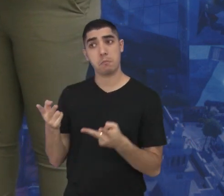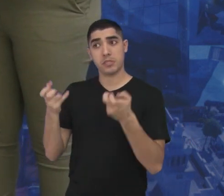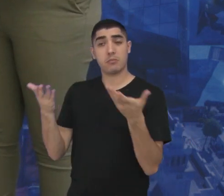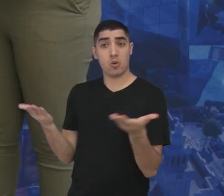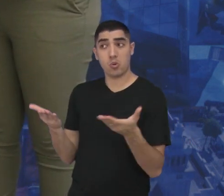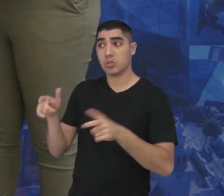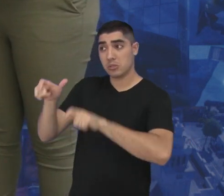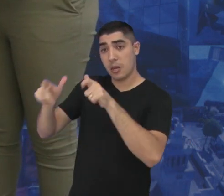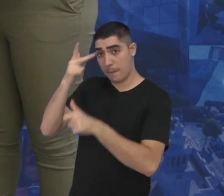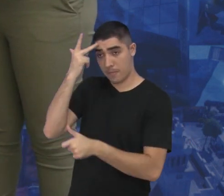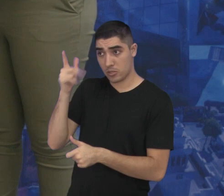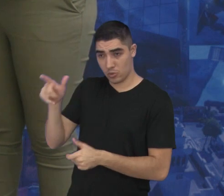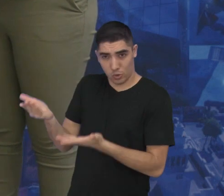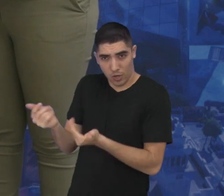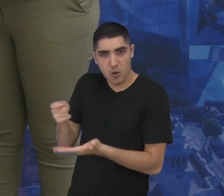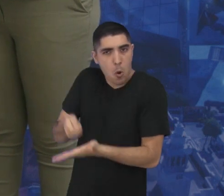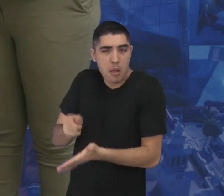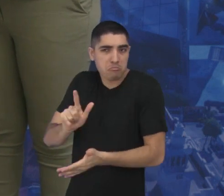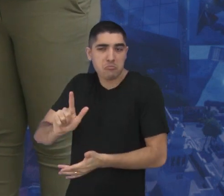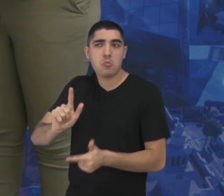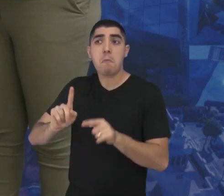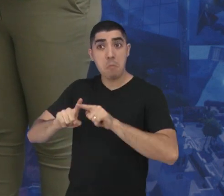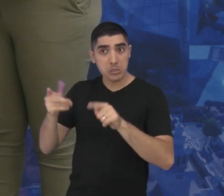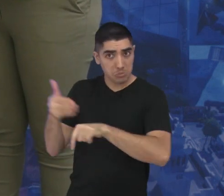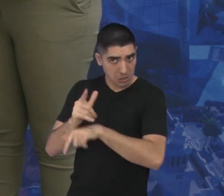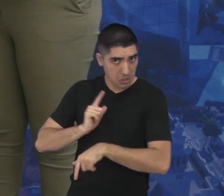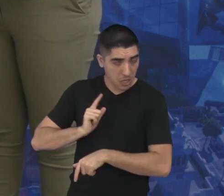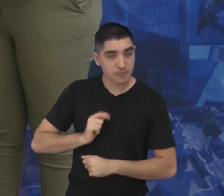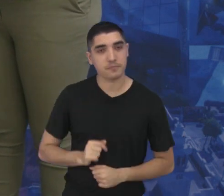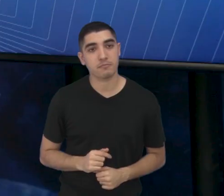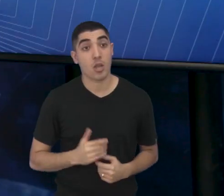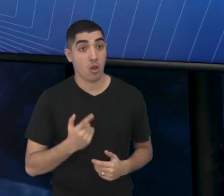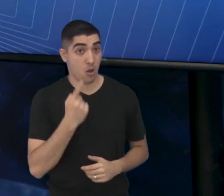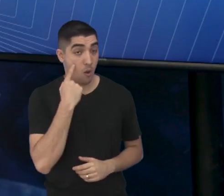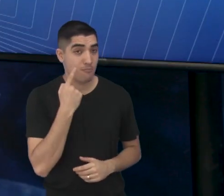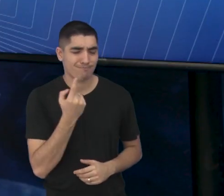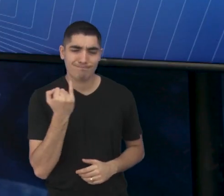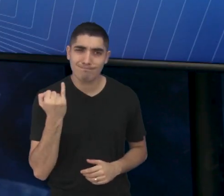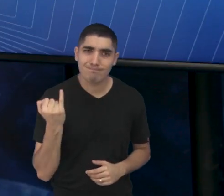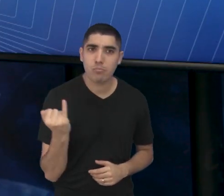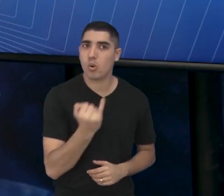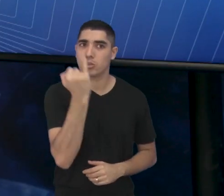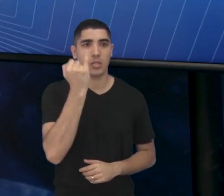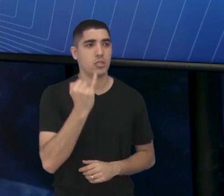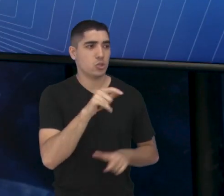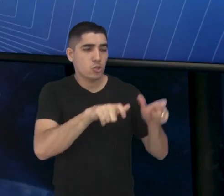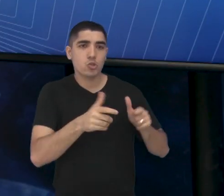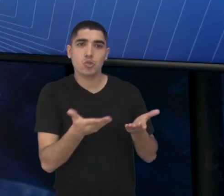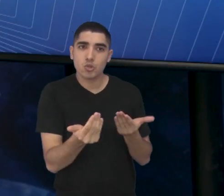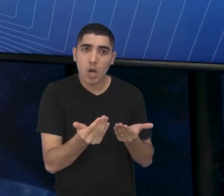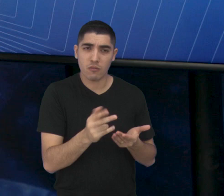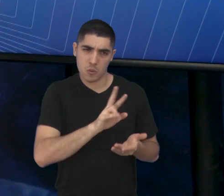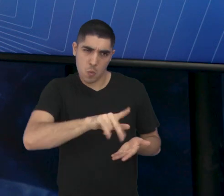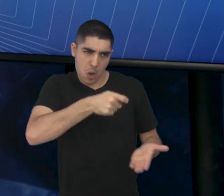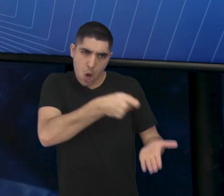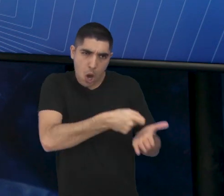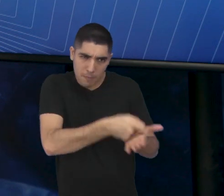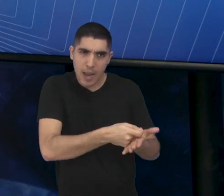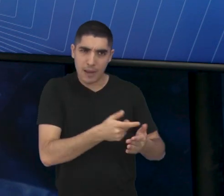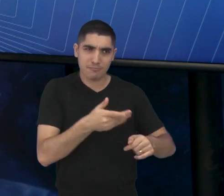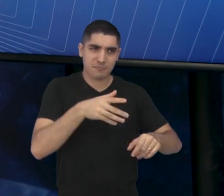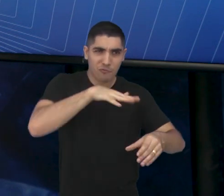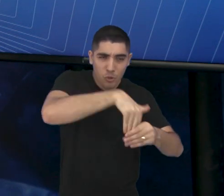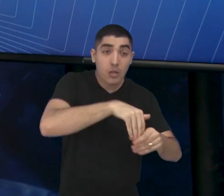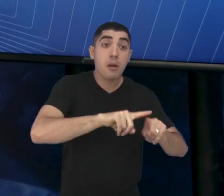jovens que ainda não têm a obrigatoriedade do voto? Olha, isso é importantíssimo, é de vital importância para a democracia, porque,